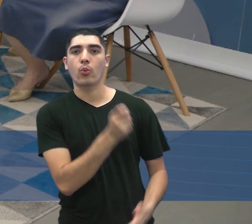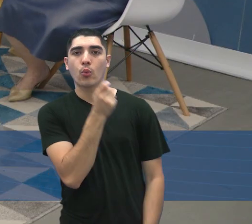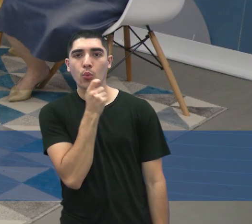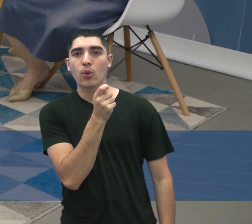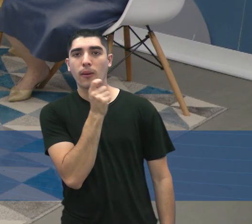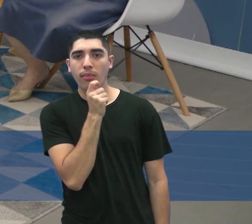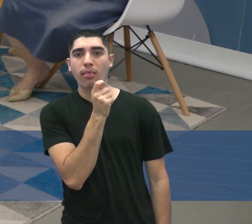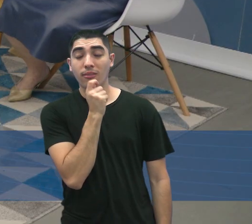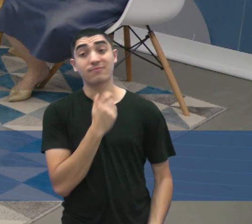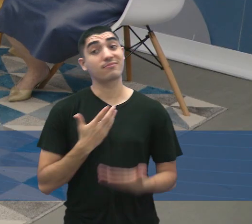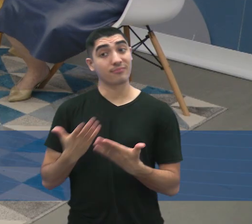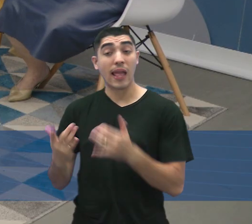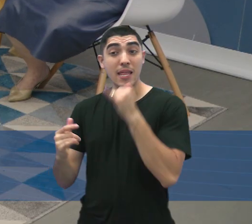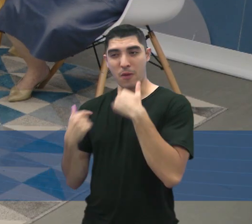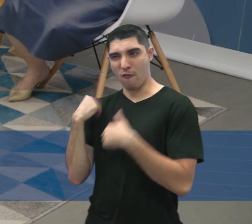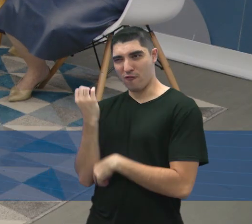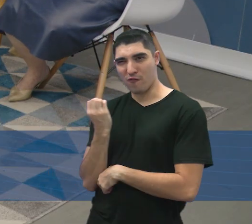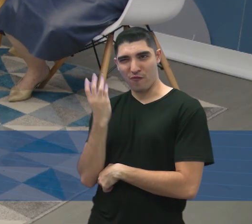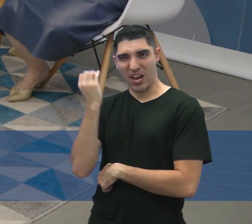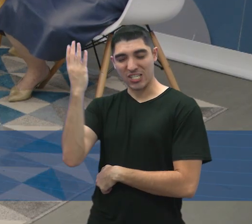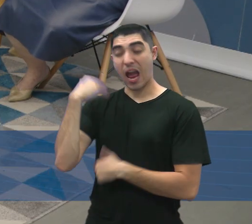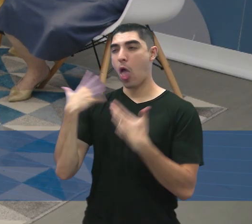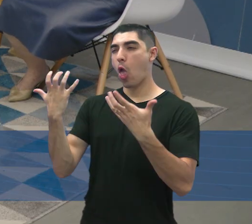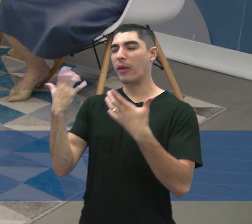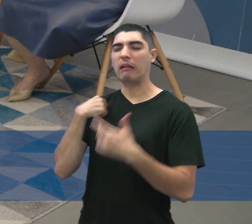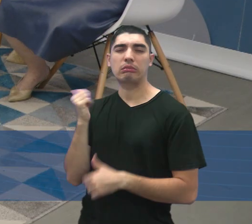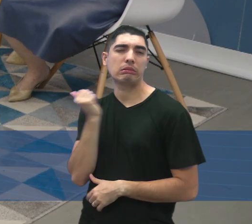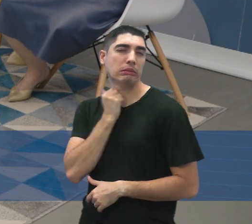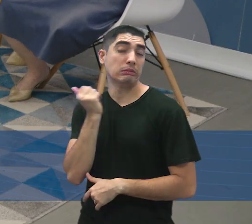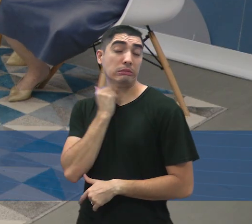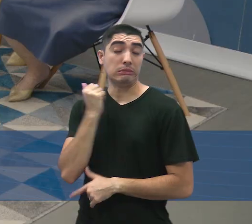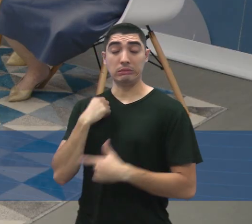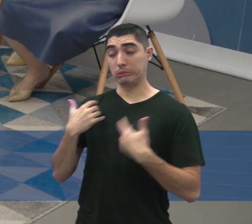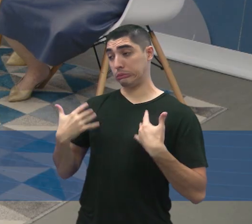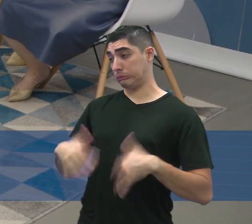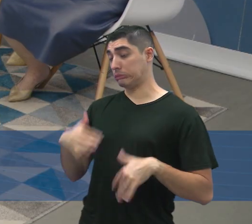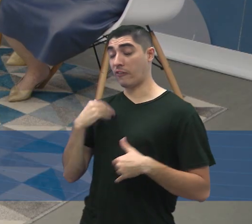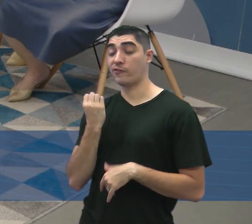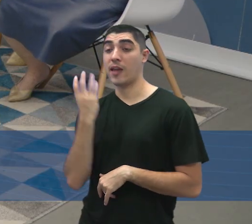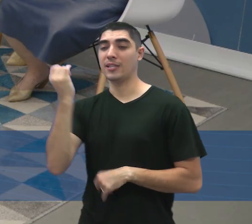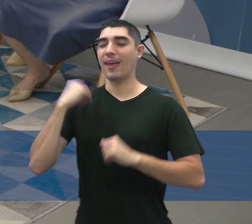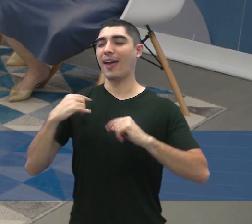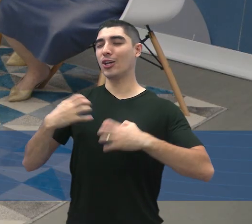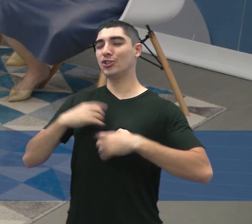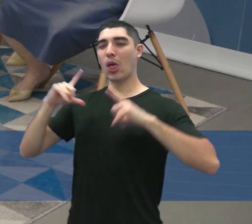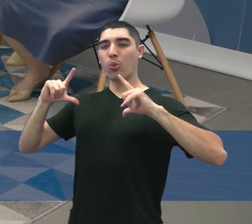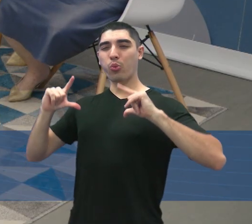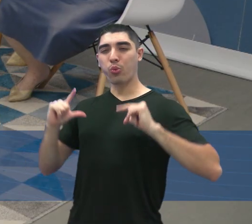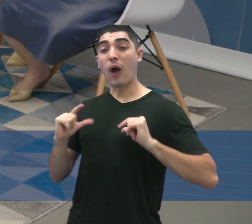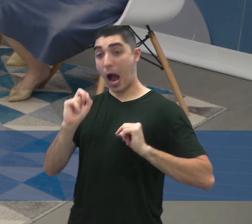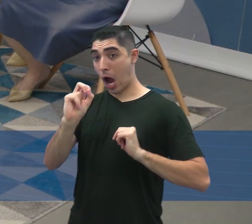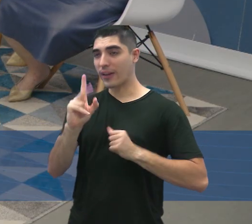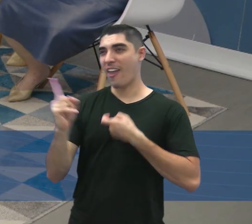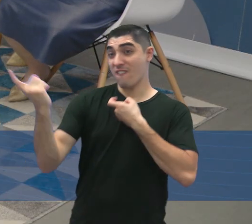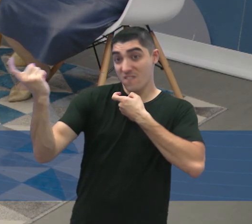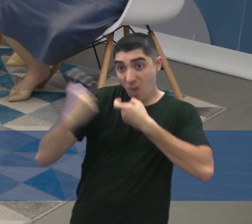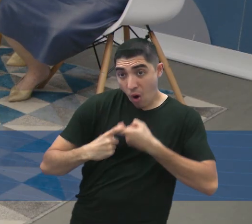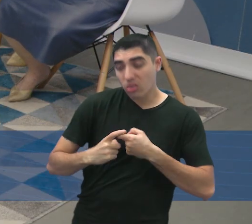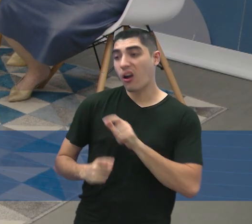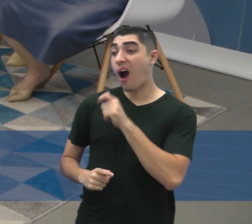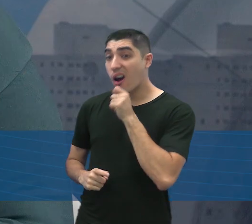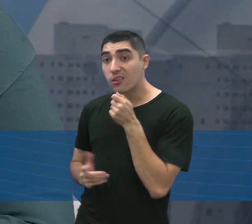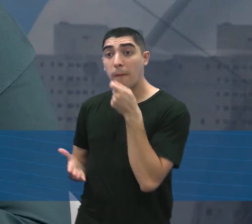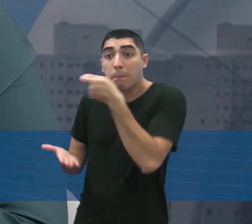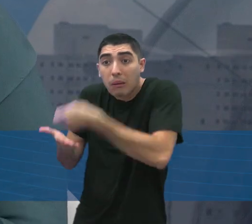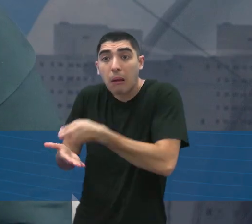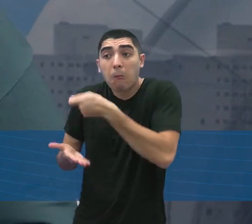Vou viajar para desestressar. Volto com o cartão todo comprometido e isso vai atrapalhar a minha vida pessoal. Outra